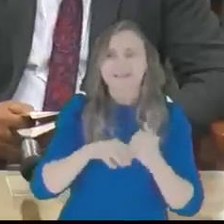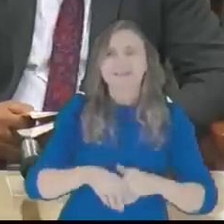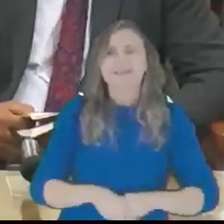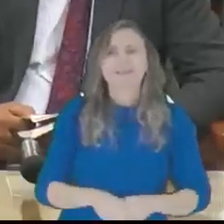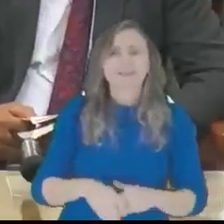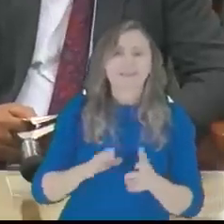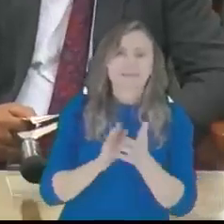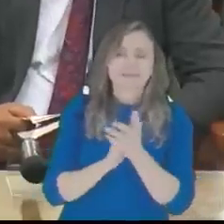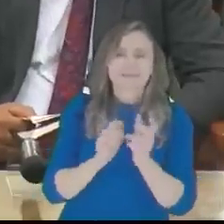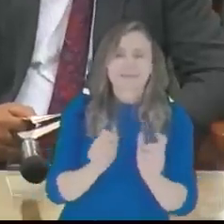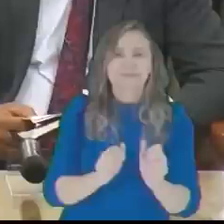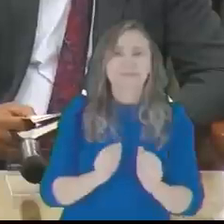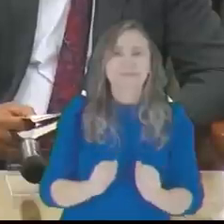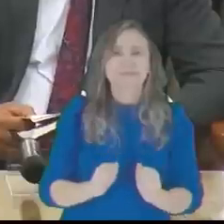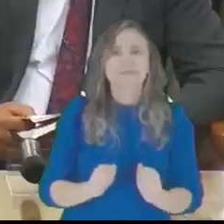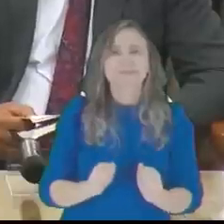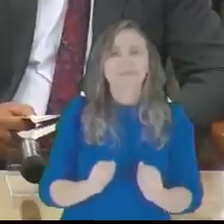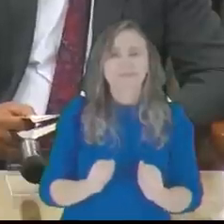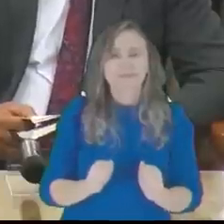Aleluia.